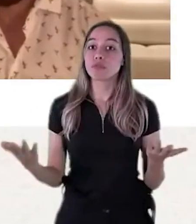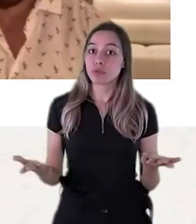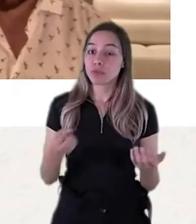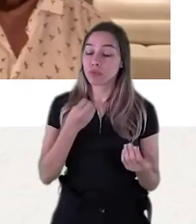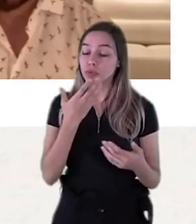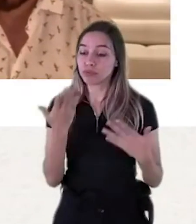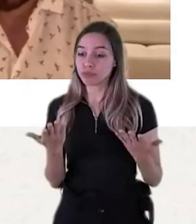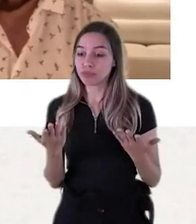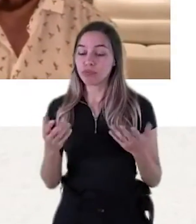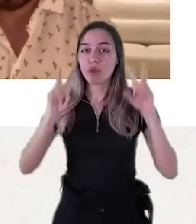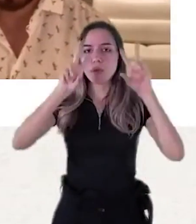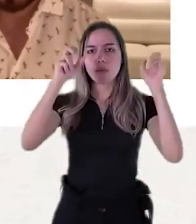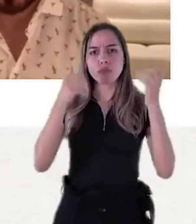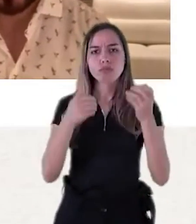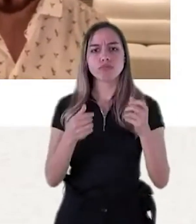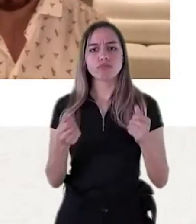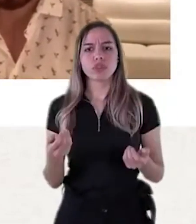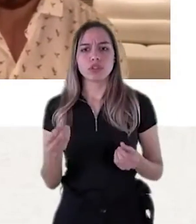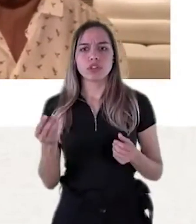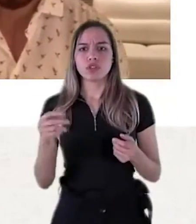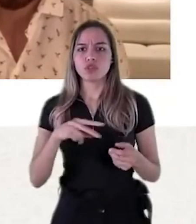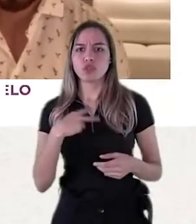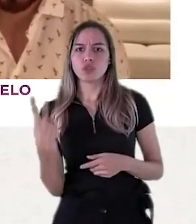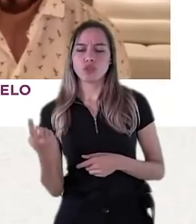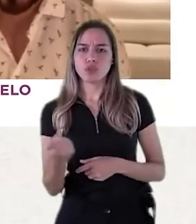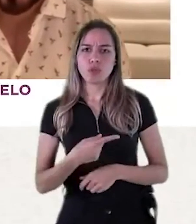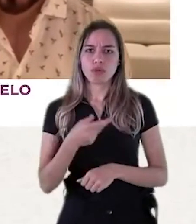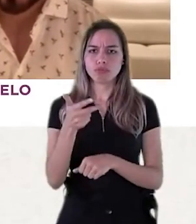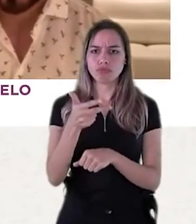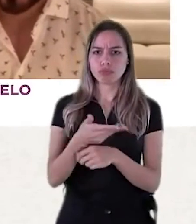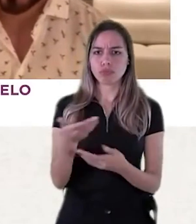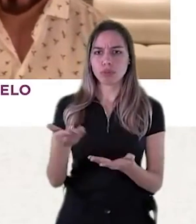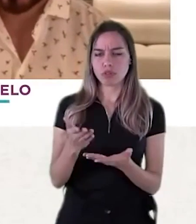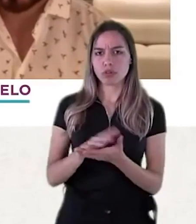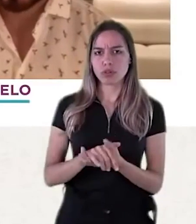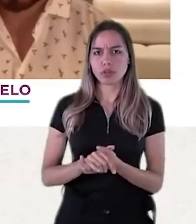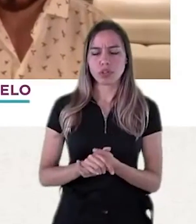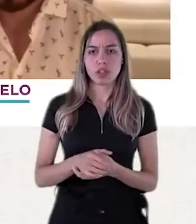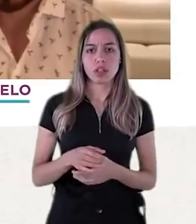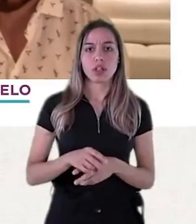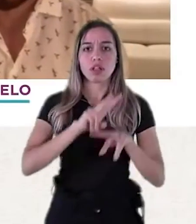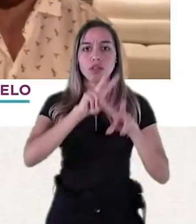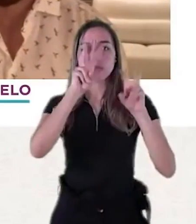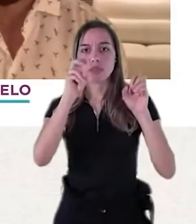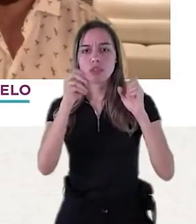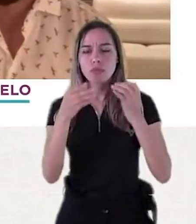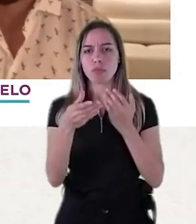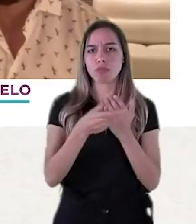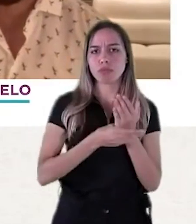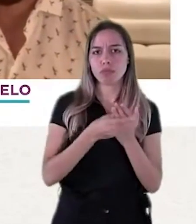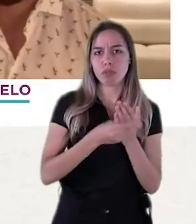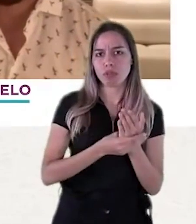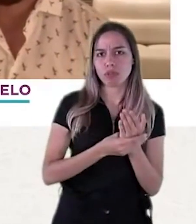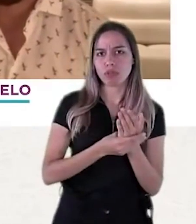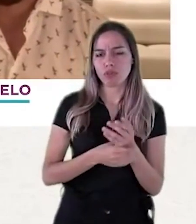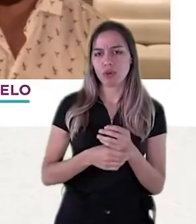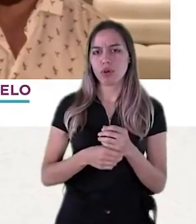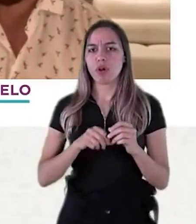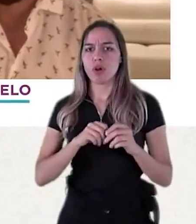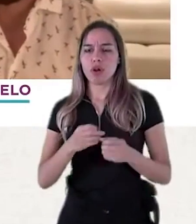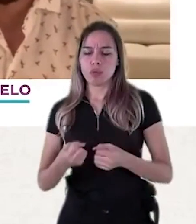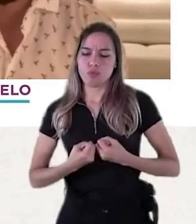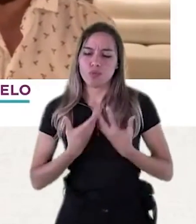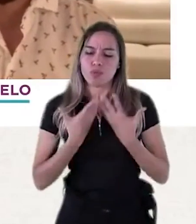A Hora da Essência, publicado pela editora Planeta. Eu li e diz a